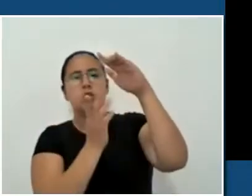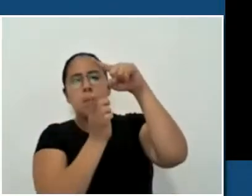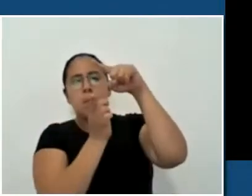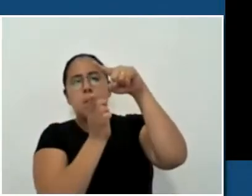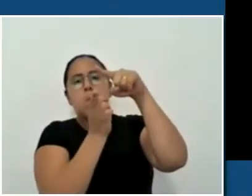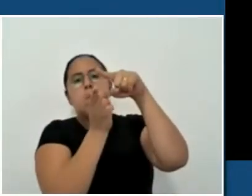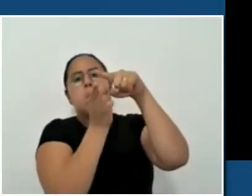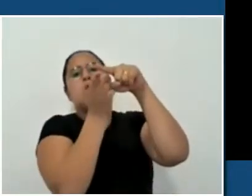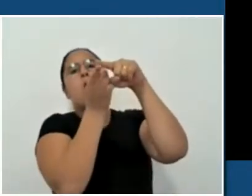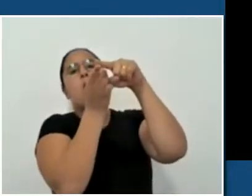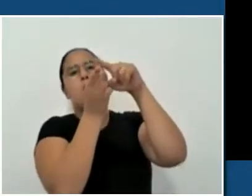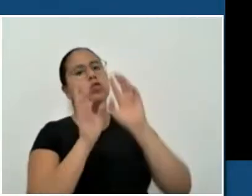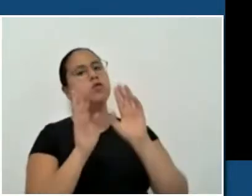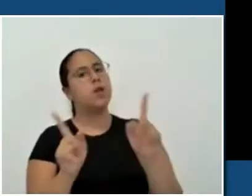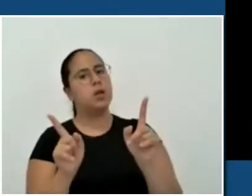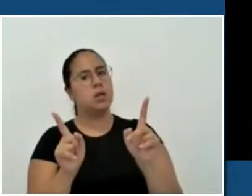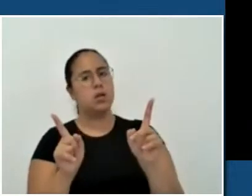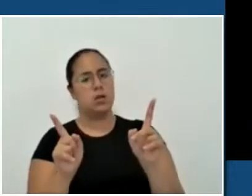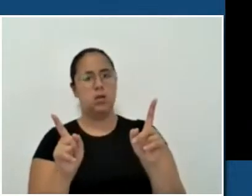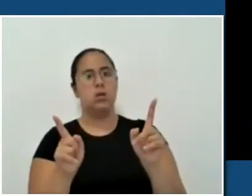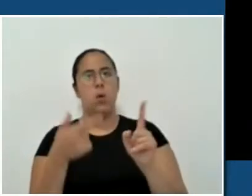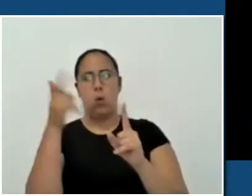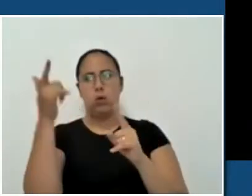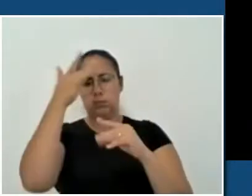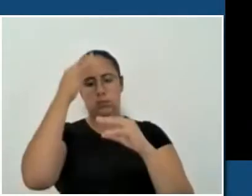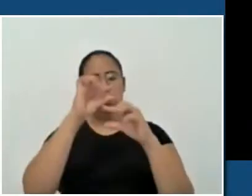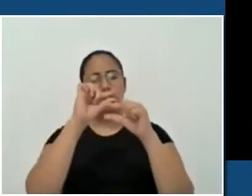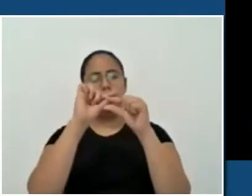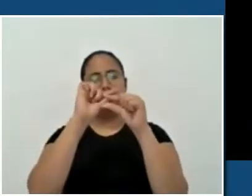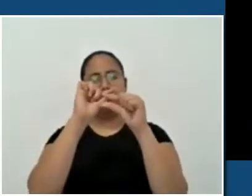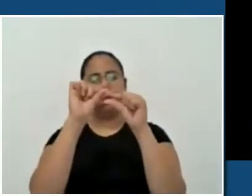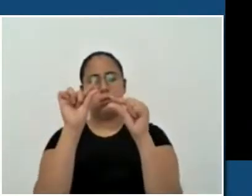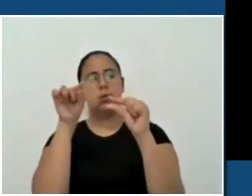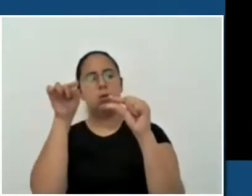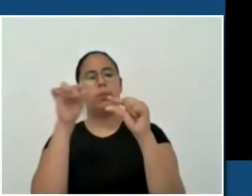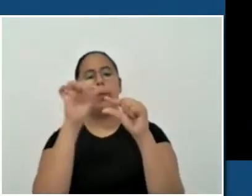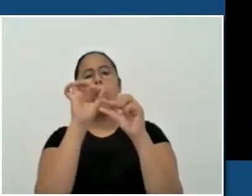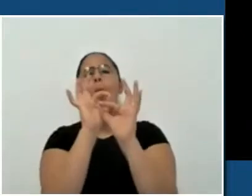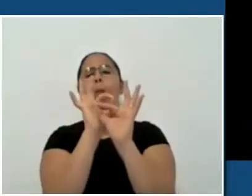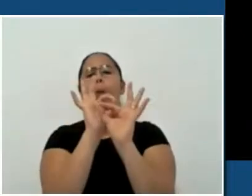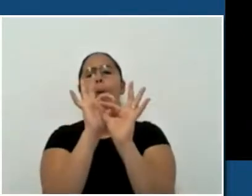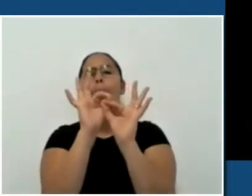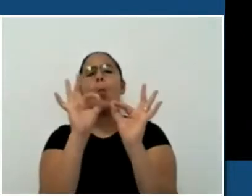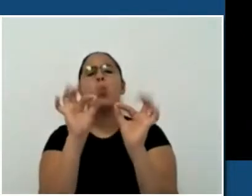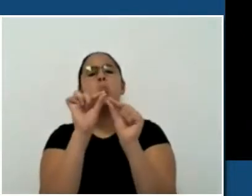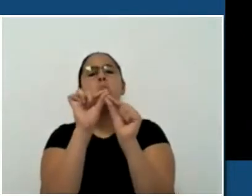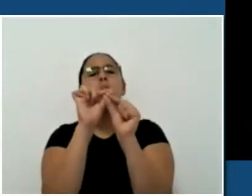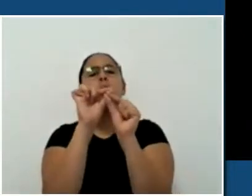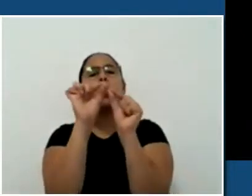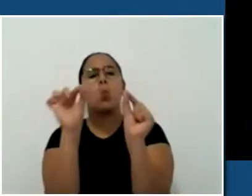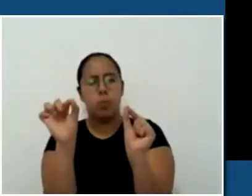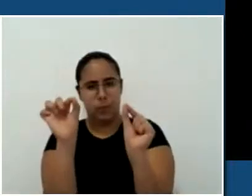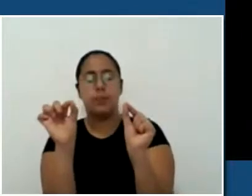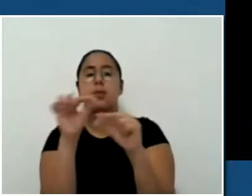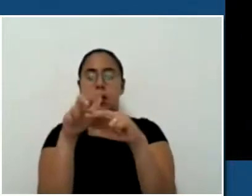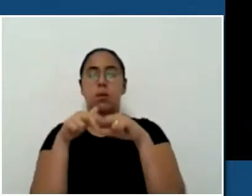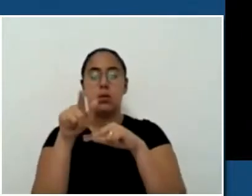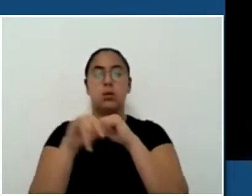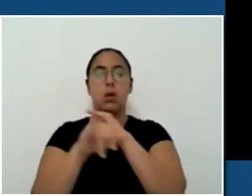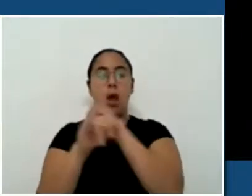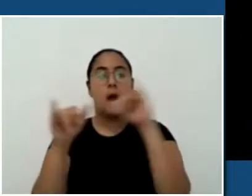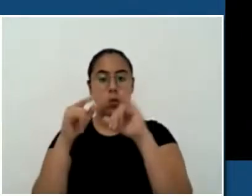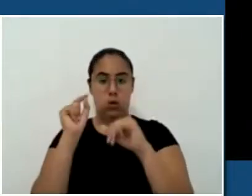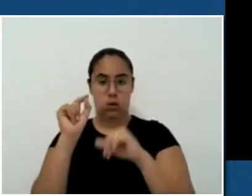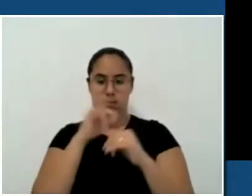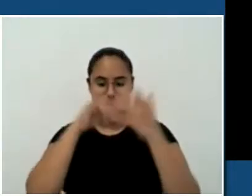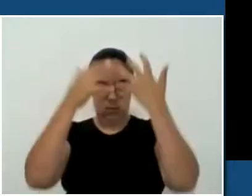longitudinal superior, que comunica, aqui em azul, comunica a parte anterior do cérebro com a